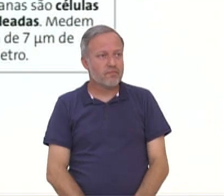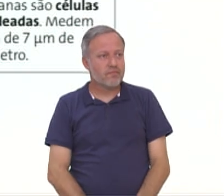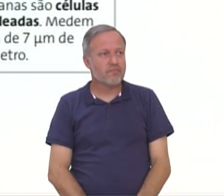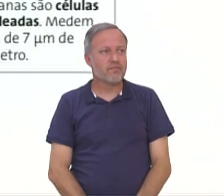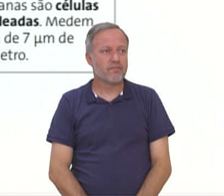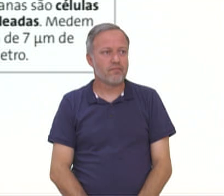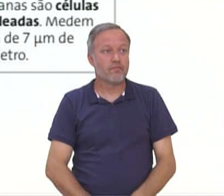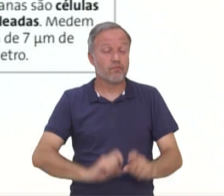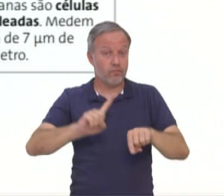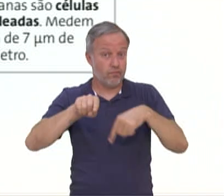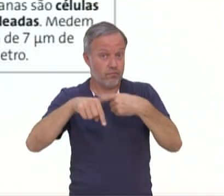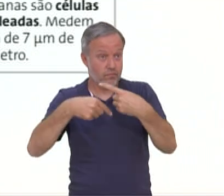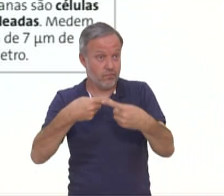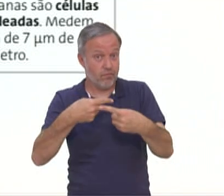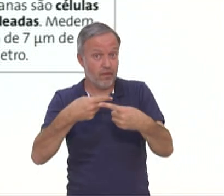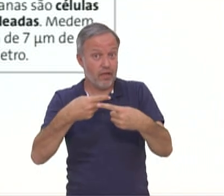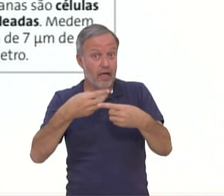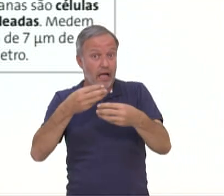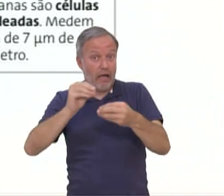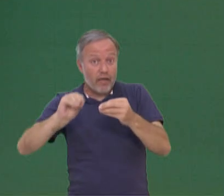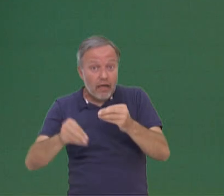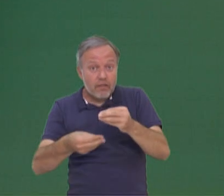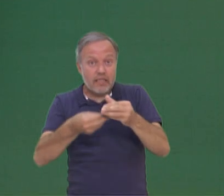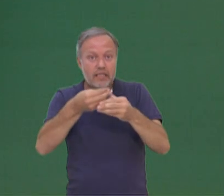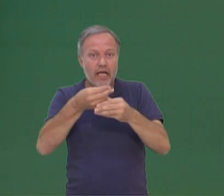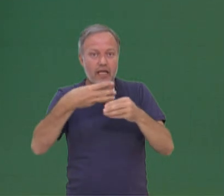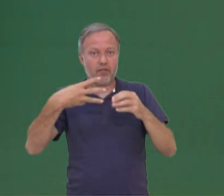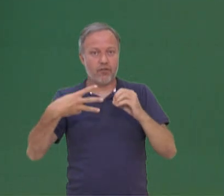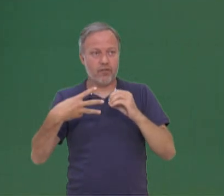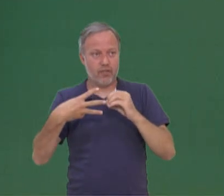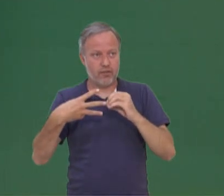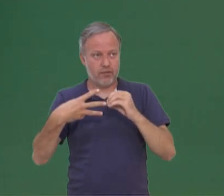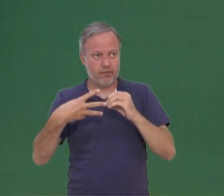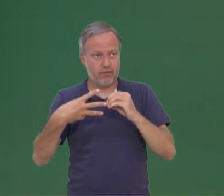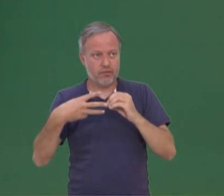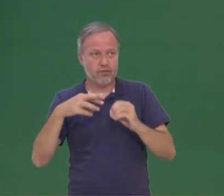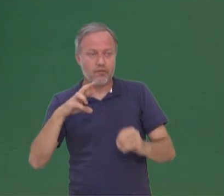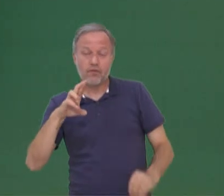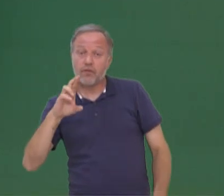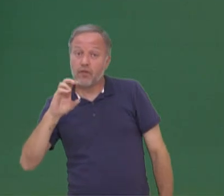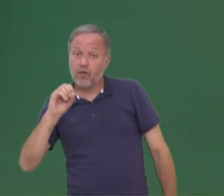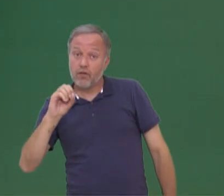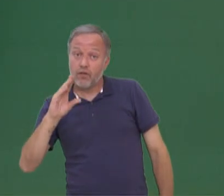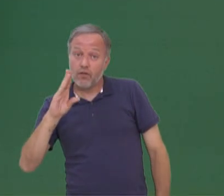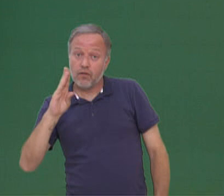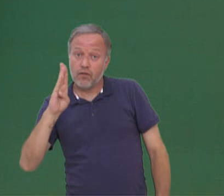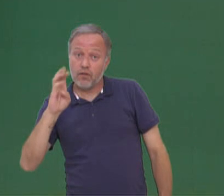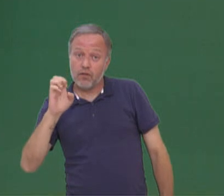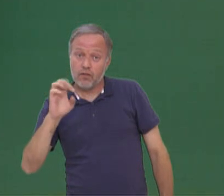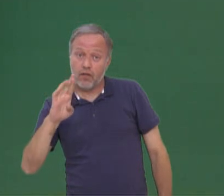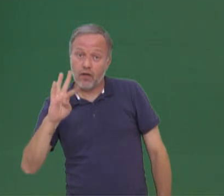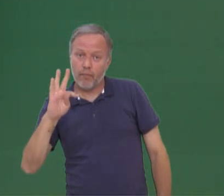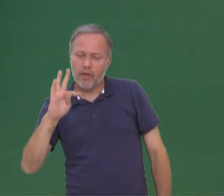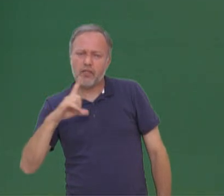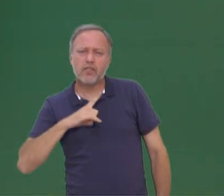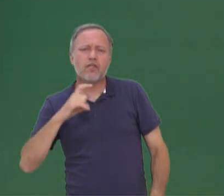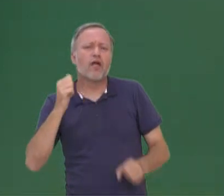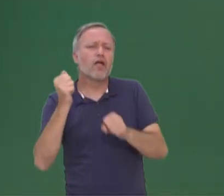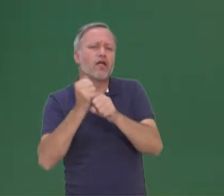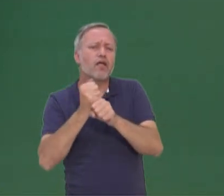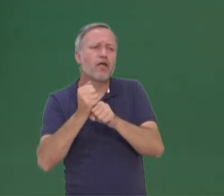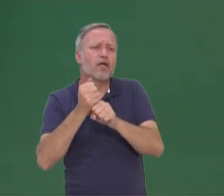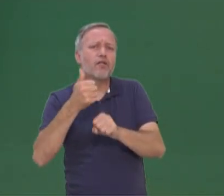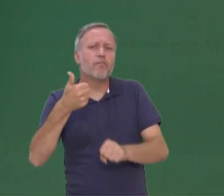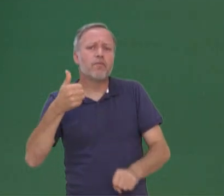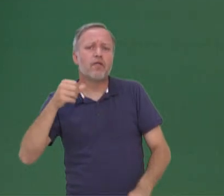Próximo slide. Interior, dentro da célula, Robert Brown. O que o Brown descobriu? 1773. Antes